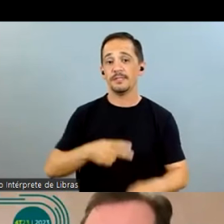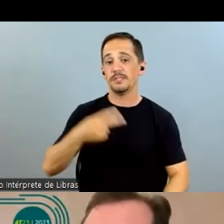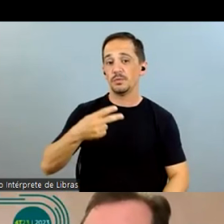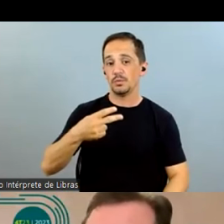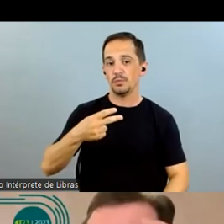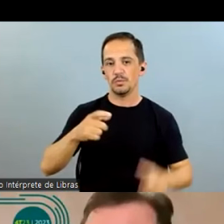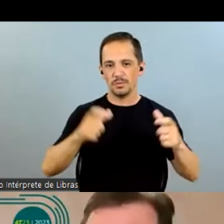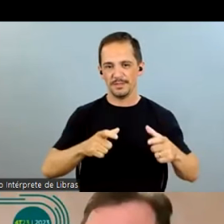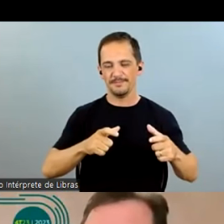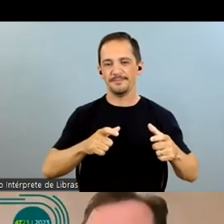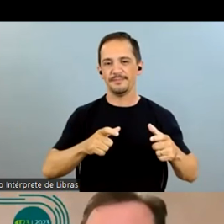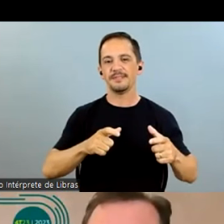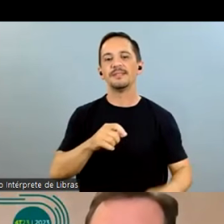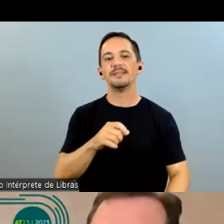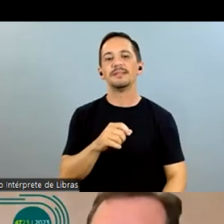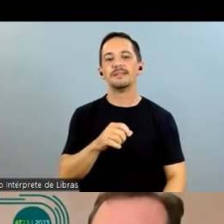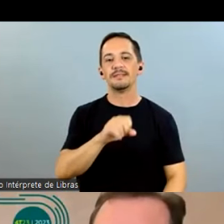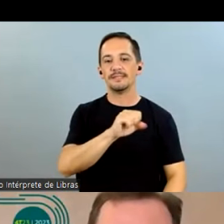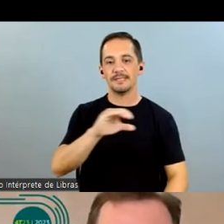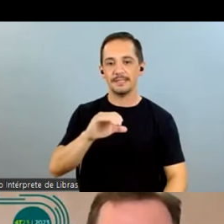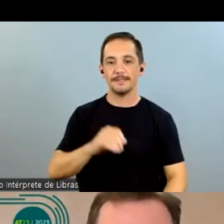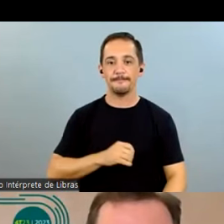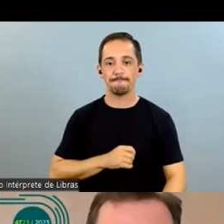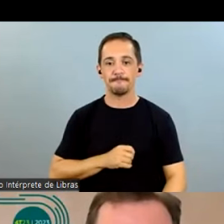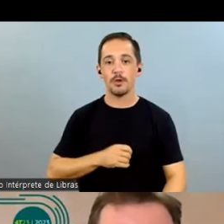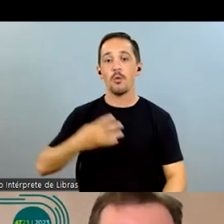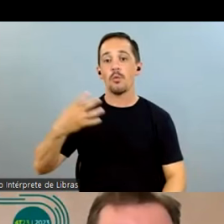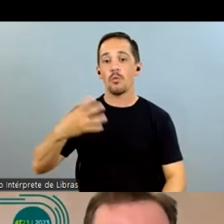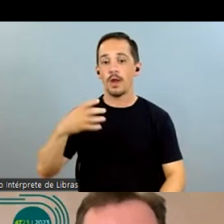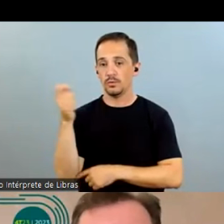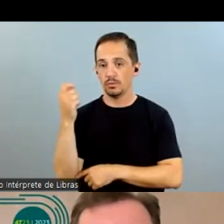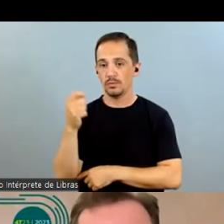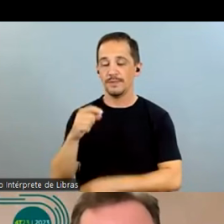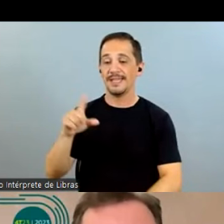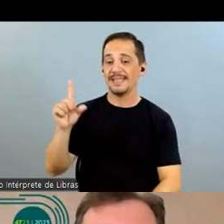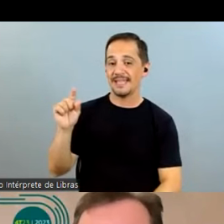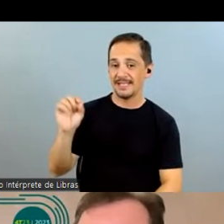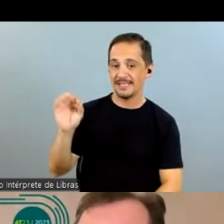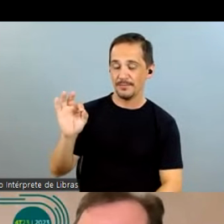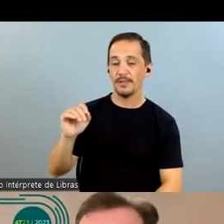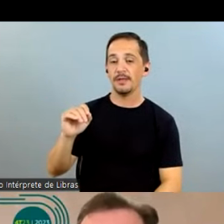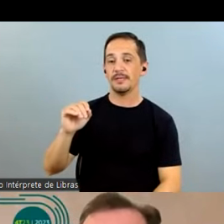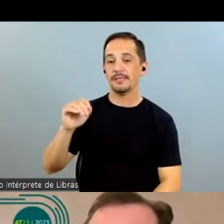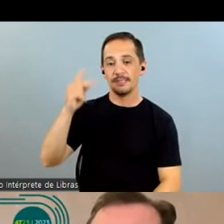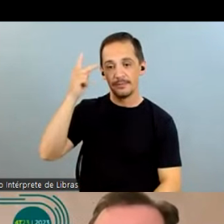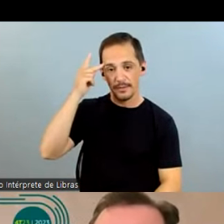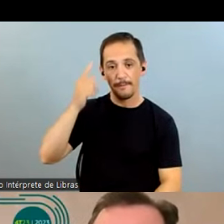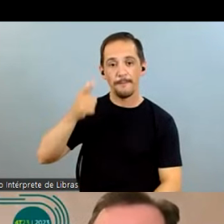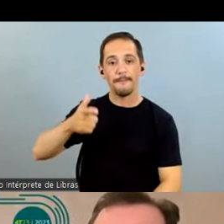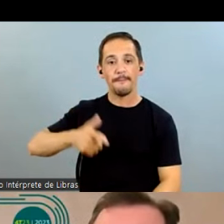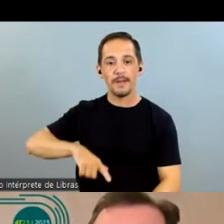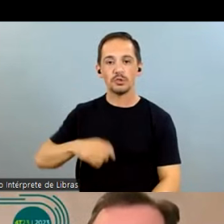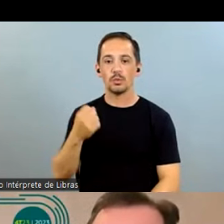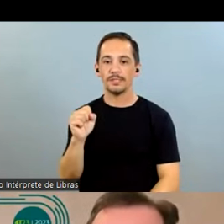quarto lugar no Rio Grande do Sul 10 no segundo lugar em São Paulo oitava posição na no ranking das indústrias e na